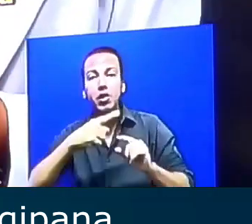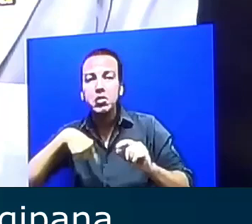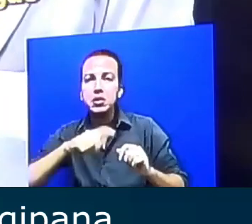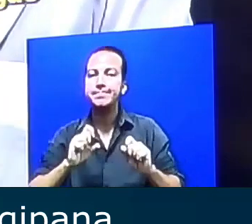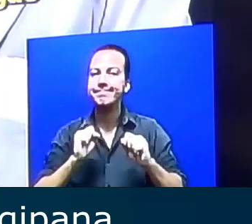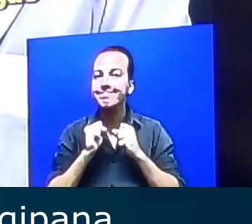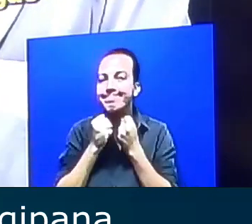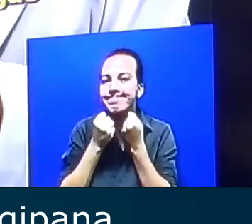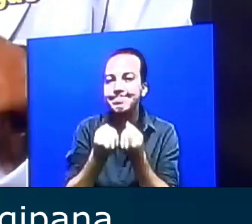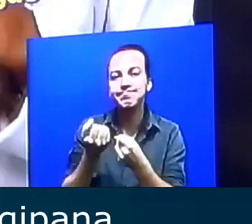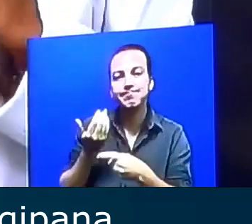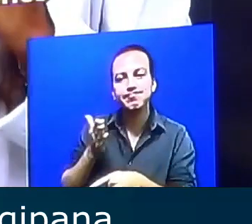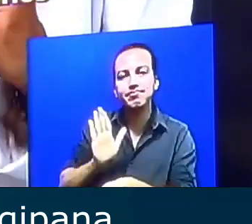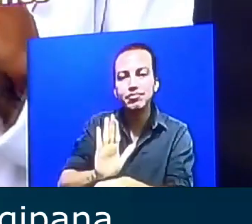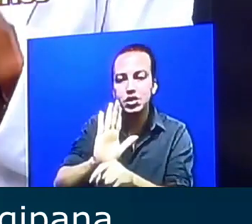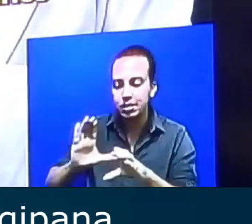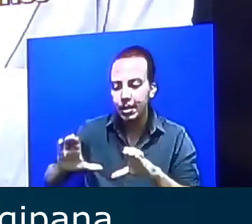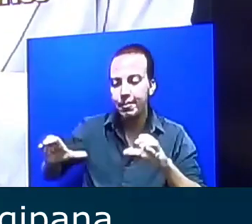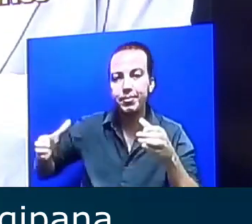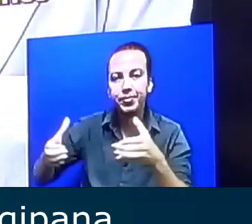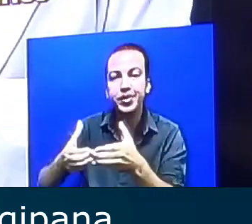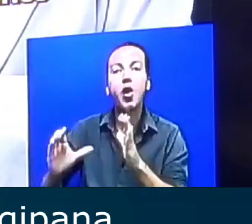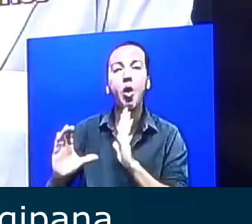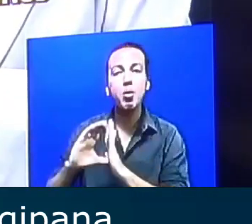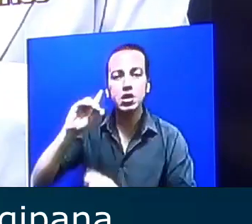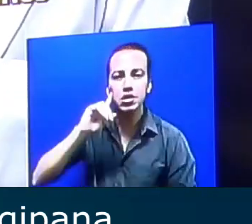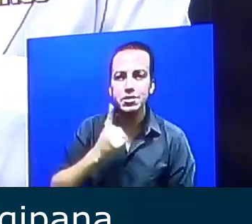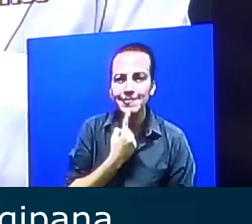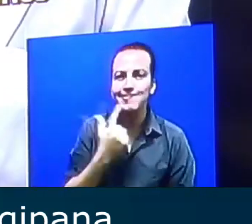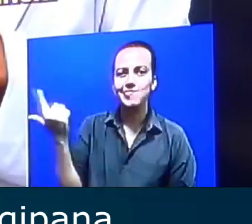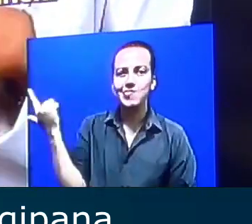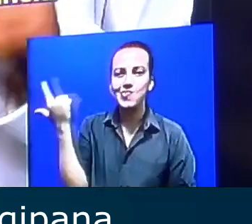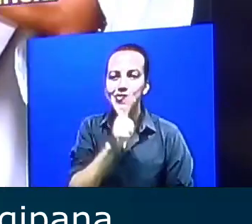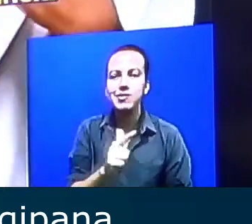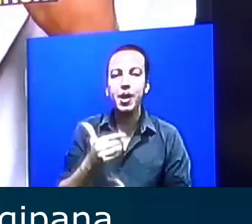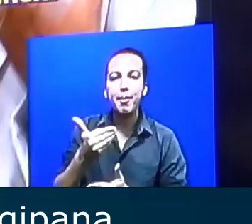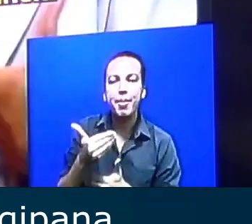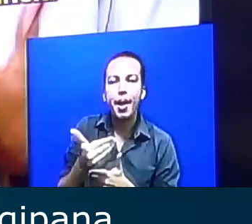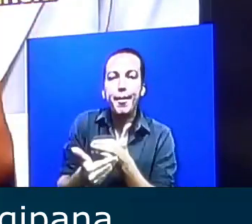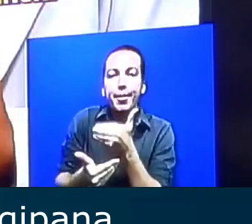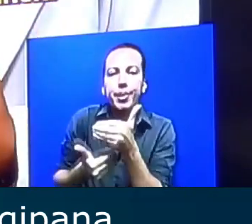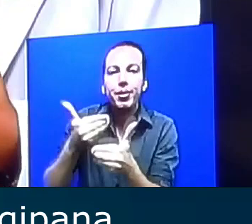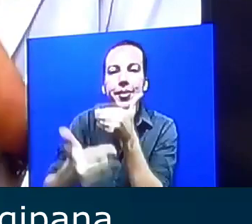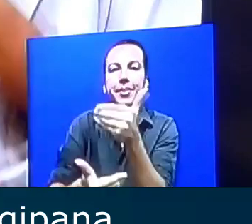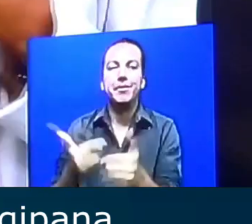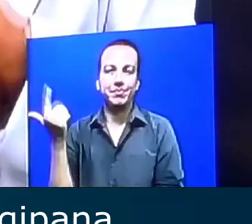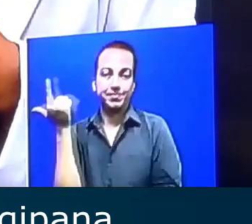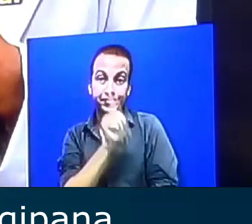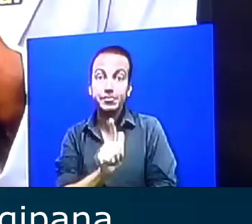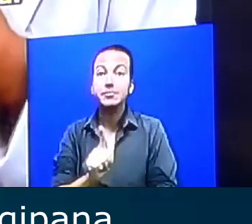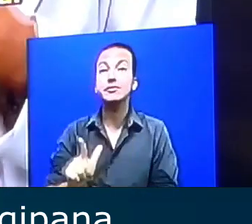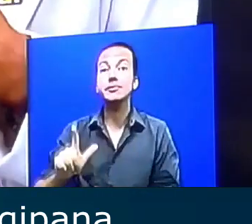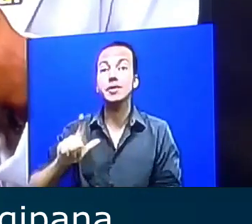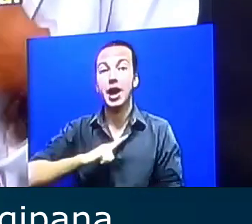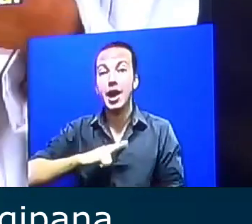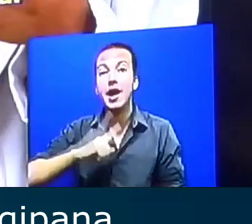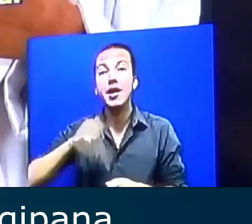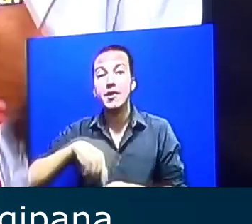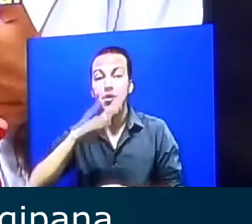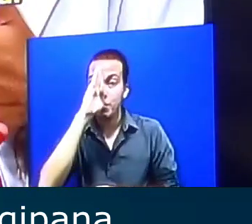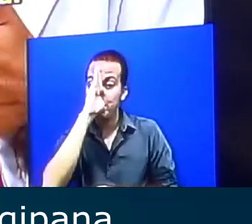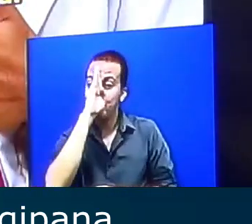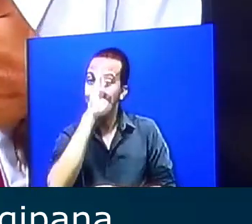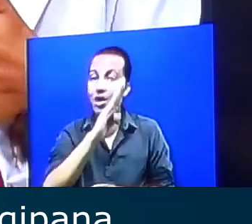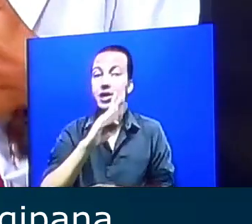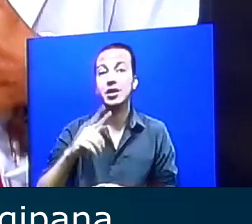pessoa surda, eu acho que a gente consegue ir dando os passos necessários, né? Seria de fundamental importância ter a Libras dentro